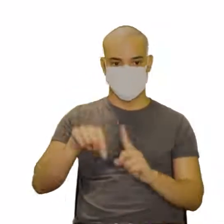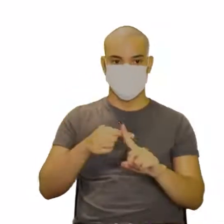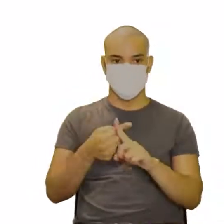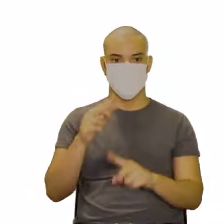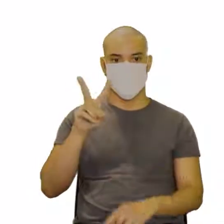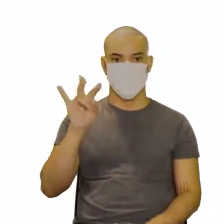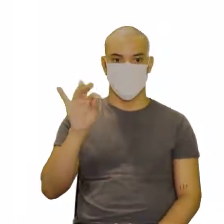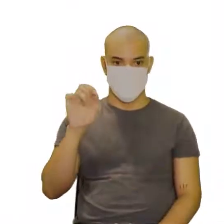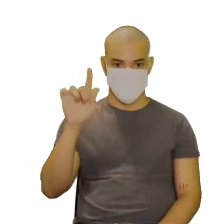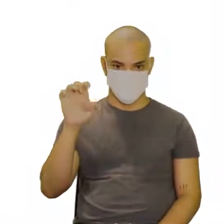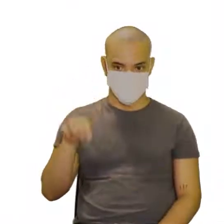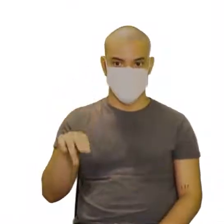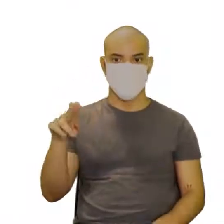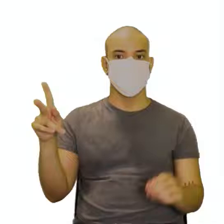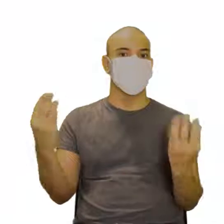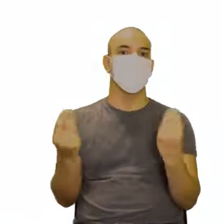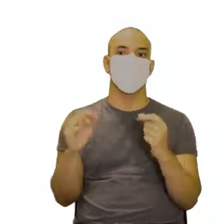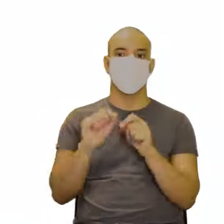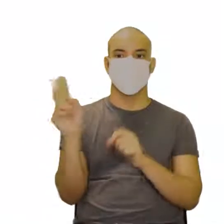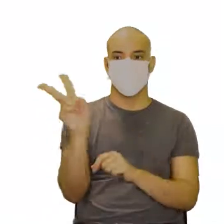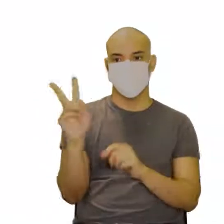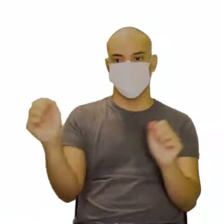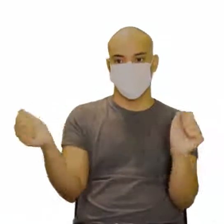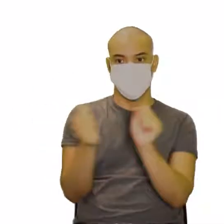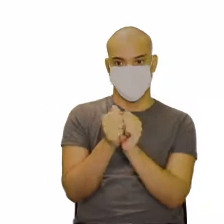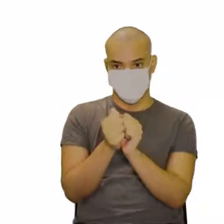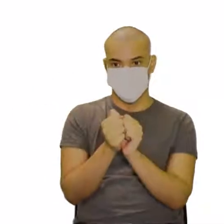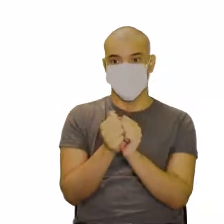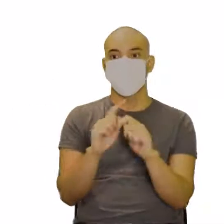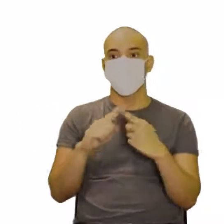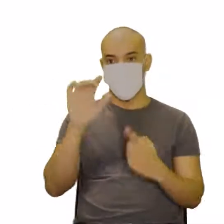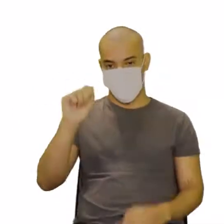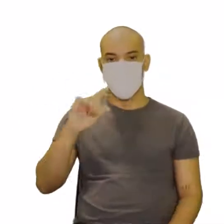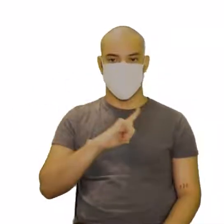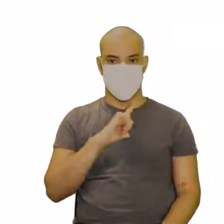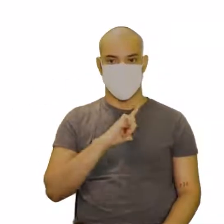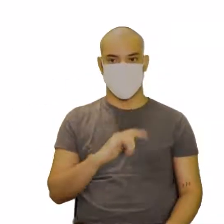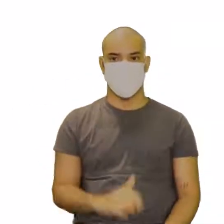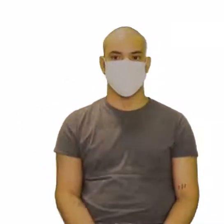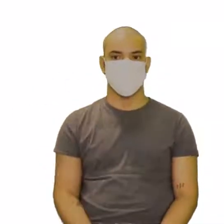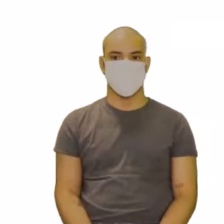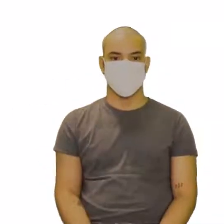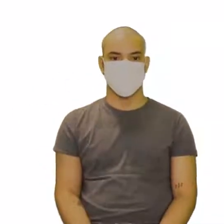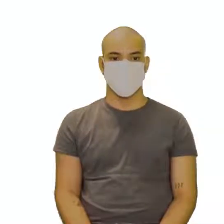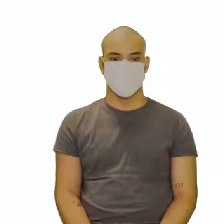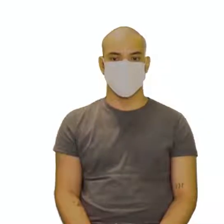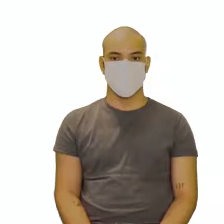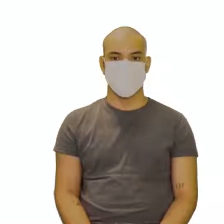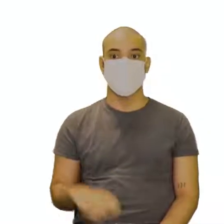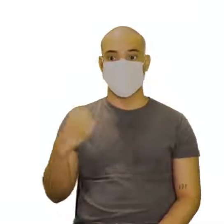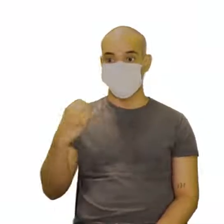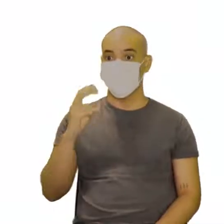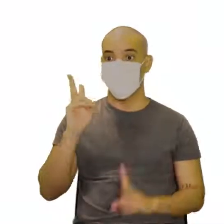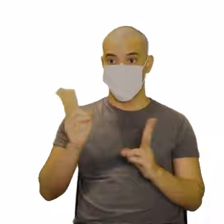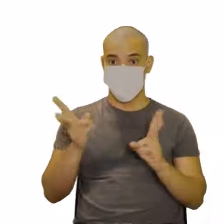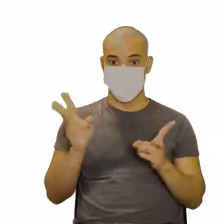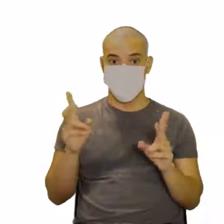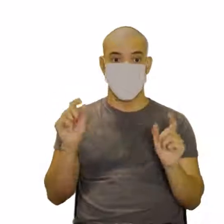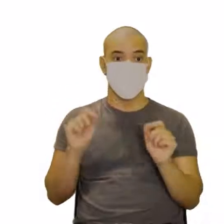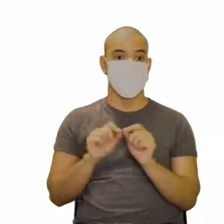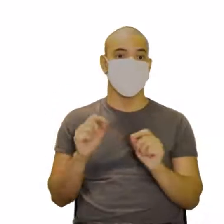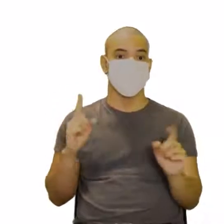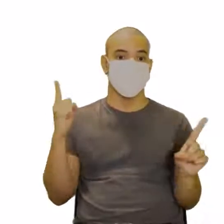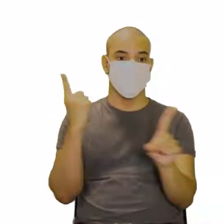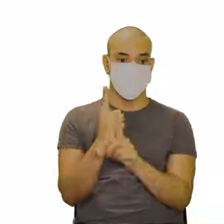voltagem tá aqui, né? De A e de B que eu não tenho, mas de A eu tenho, ok? Se eles carregam com a mesma carga, eu posso